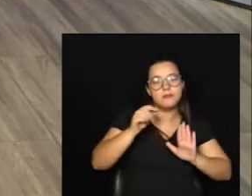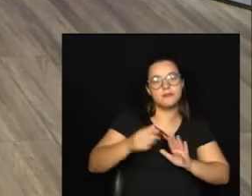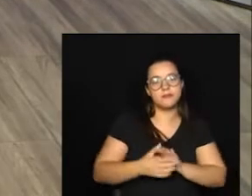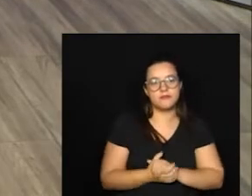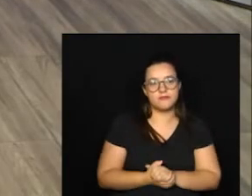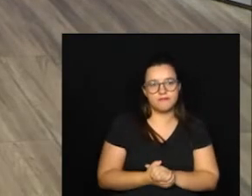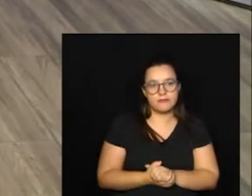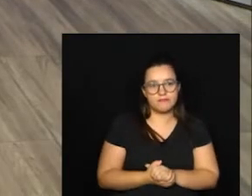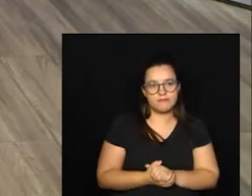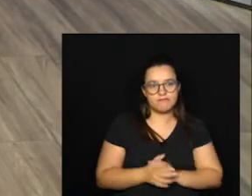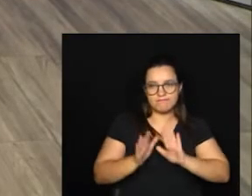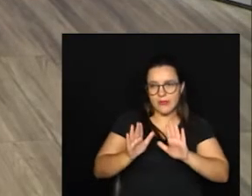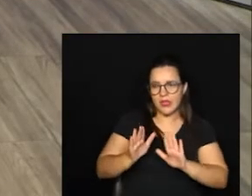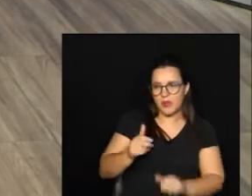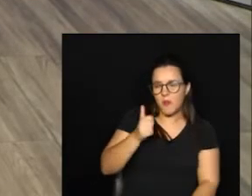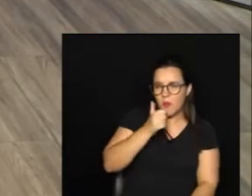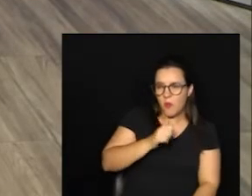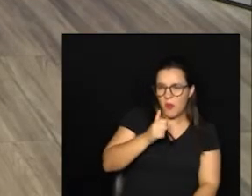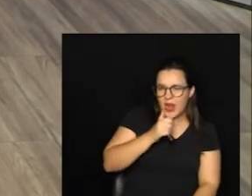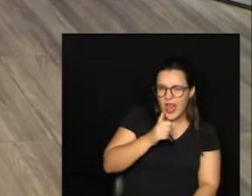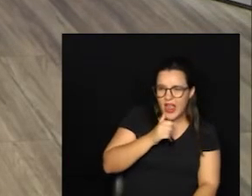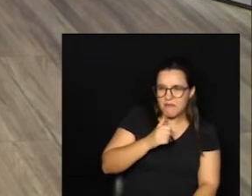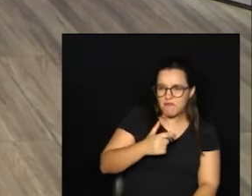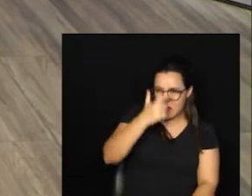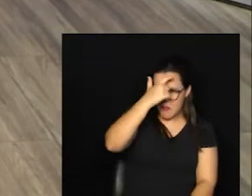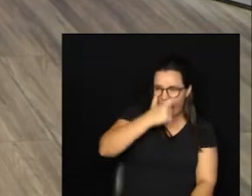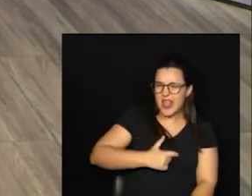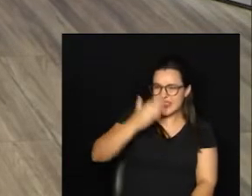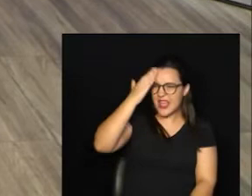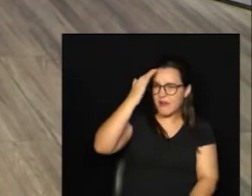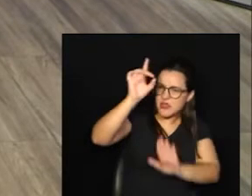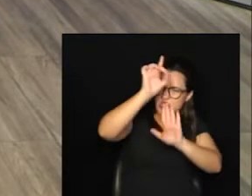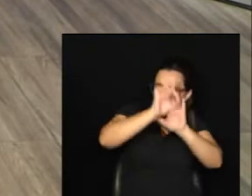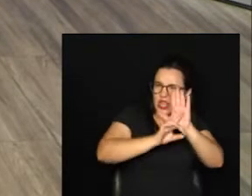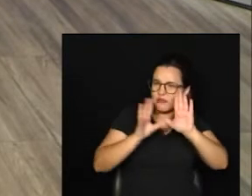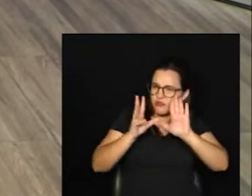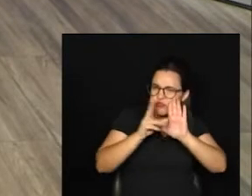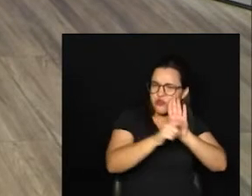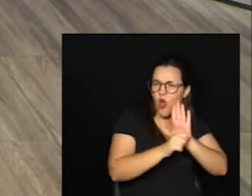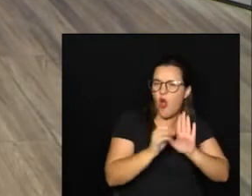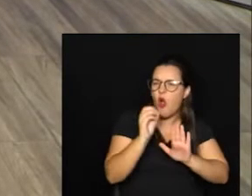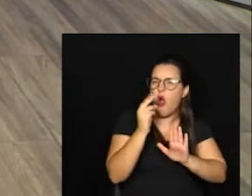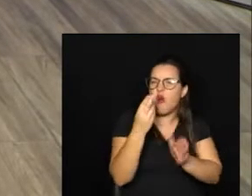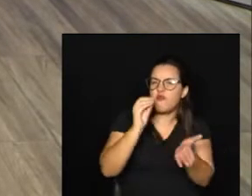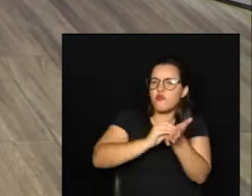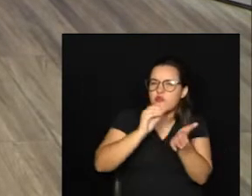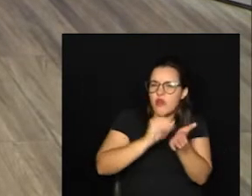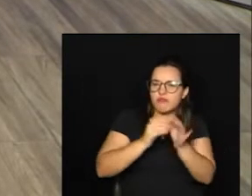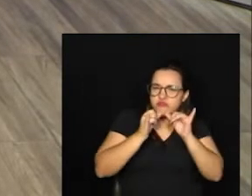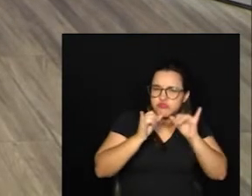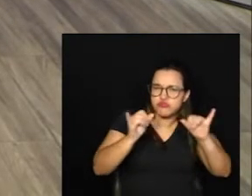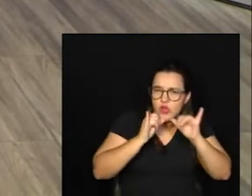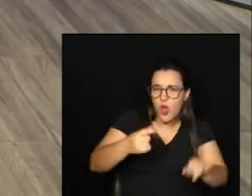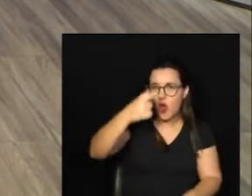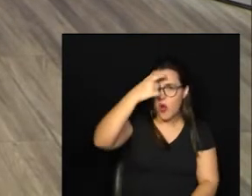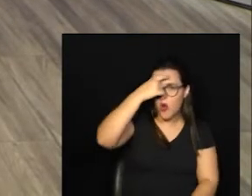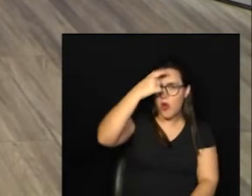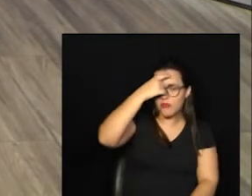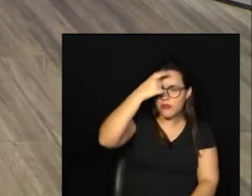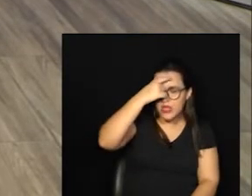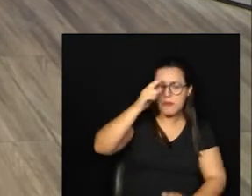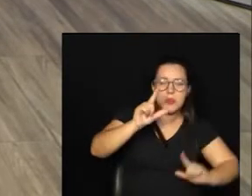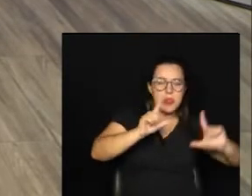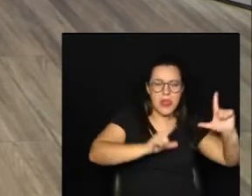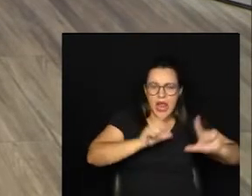mulheres conhecem os direitos ou ainda precisa ser melhor divulgado por nós, da imprensa e